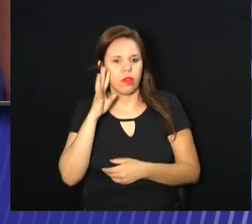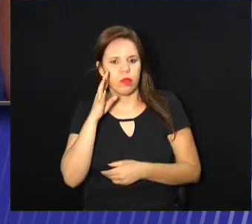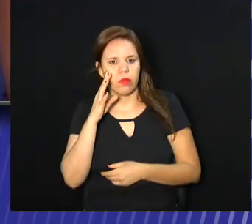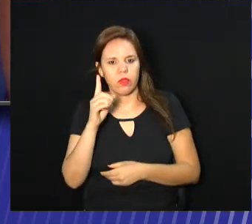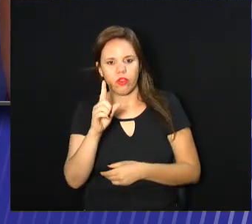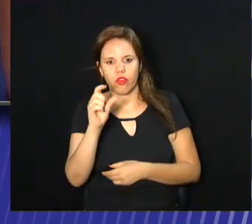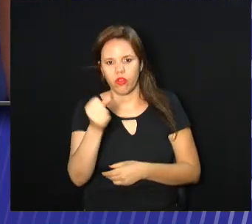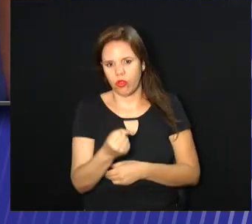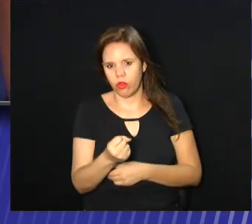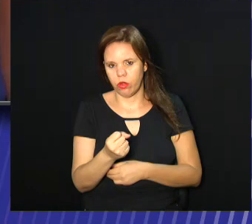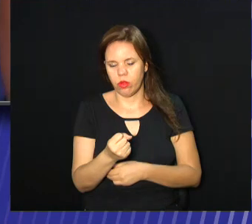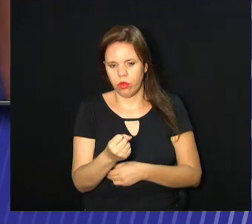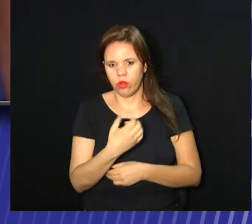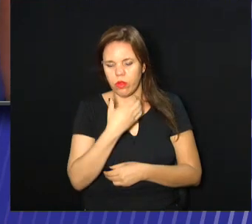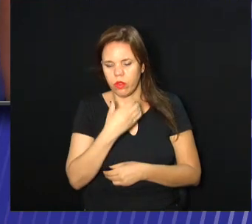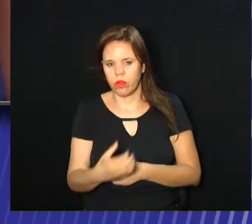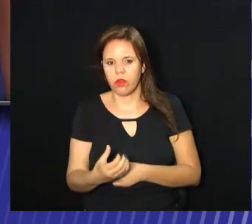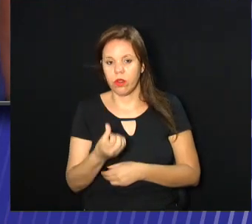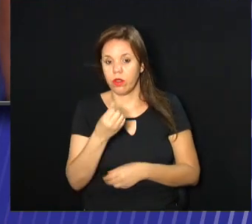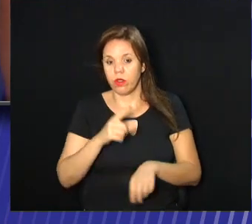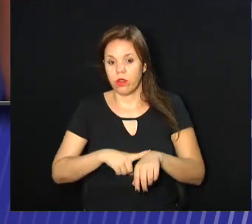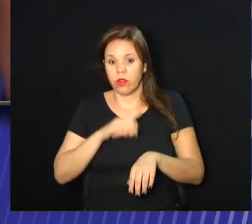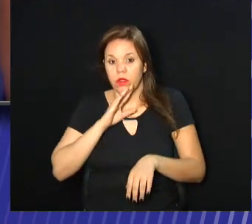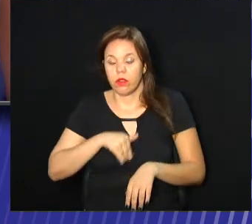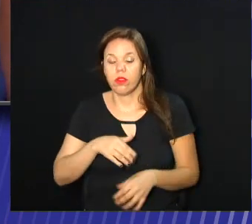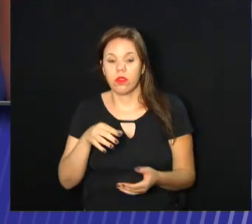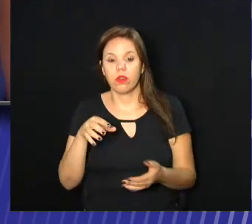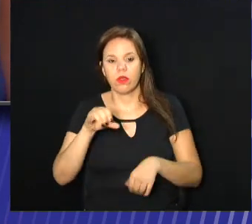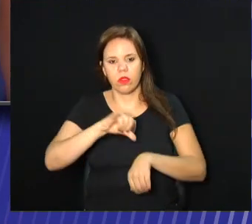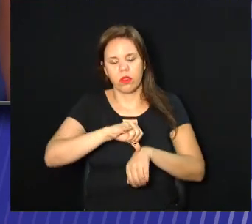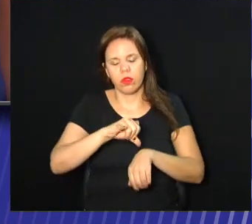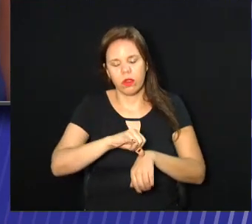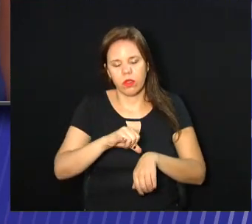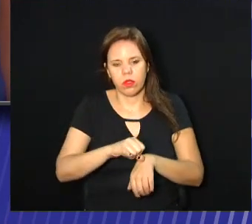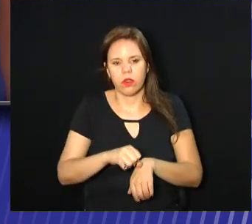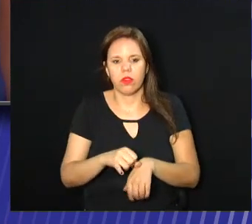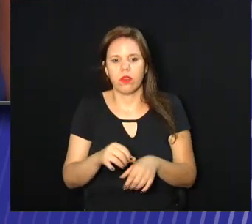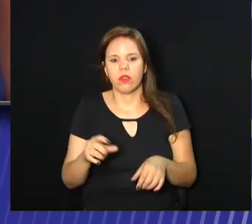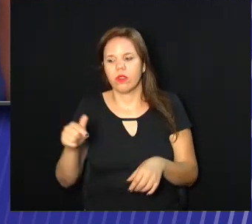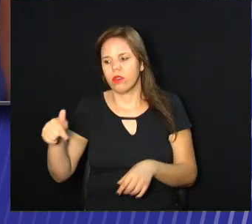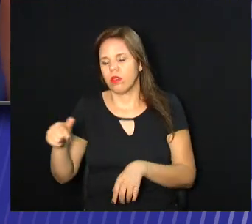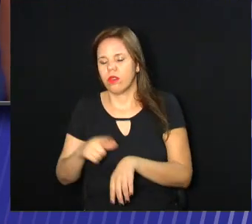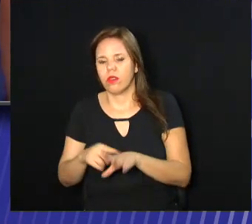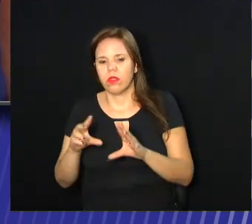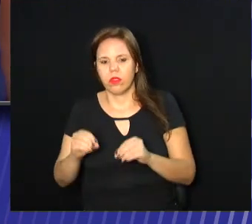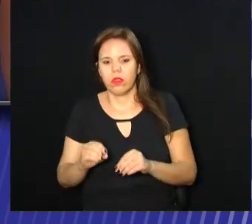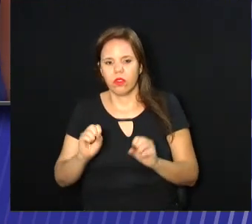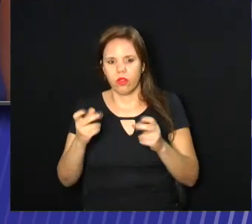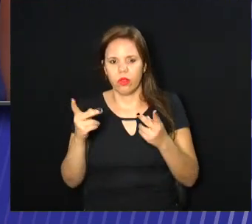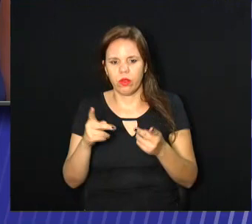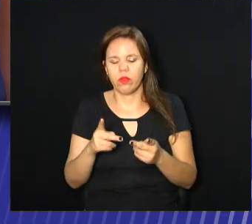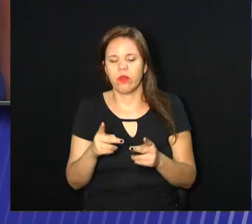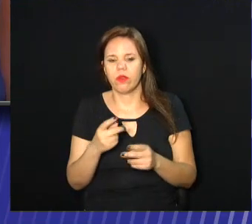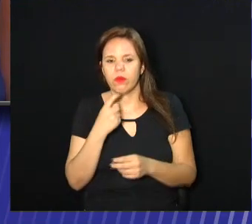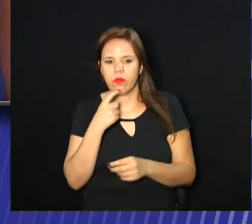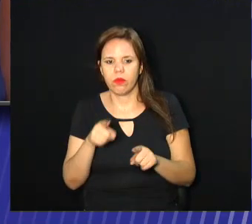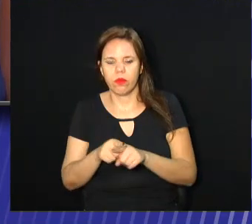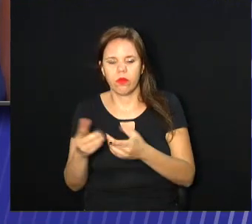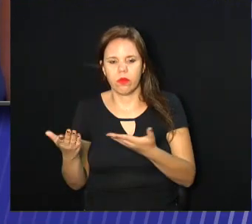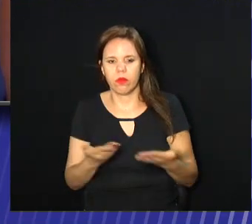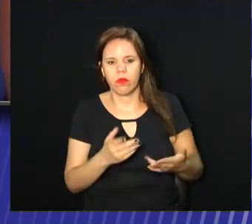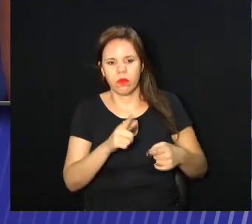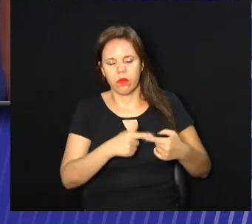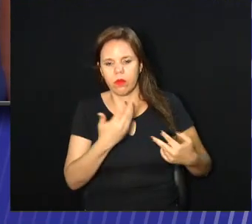dia 18, às 6 horas da tarde, na unidade do centro, 7 horas na unidade do Campinas Shopping, recebendo os